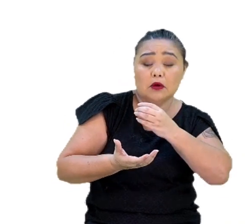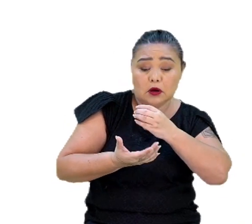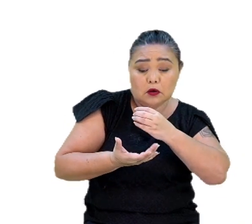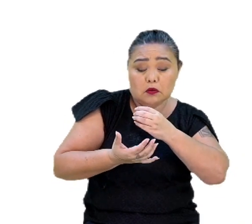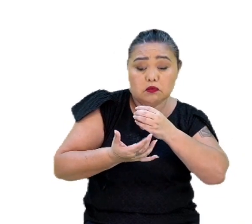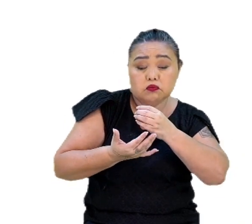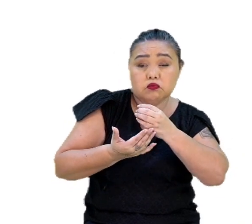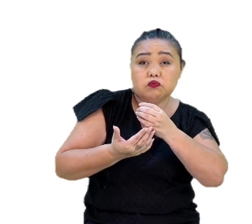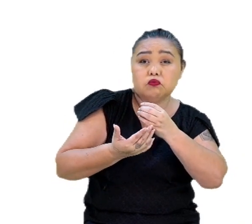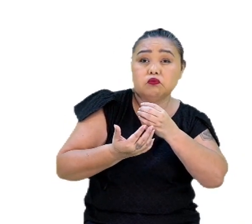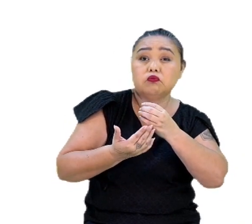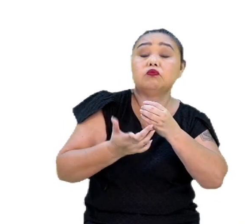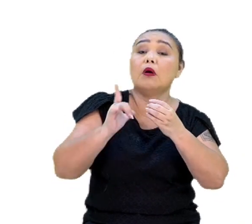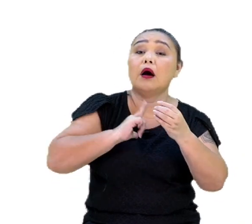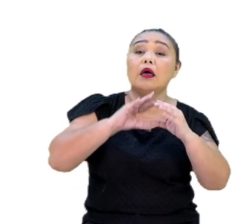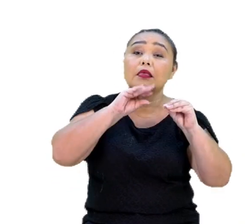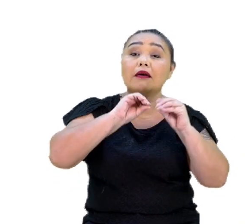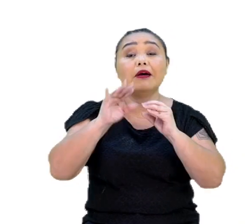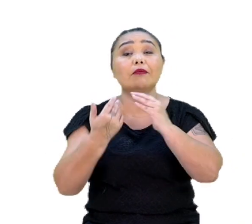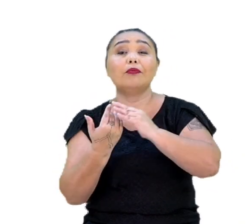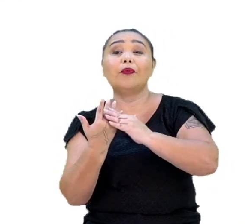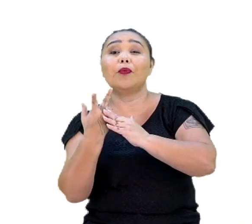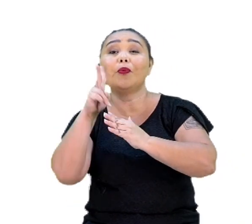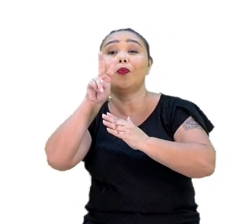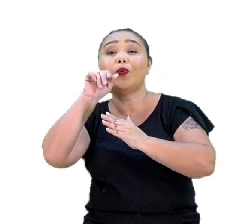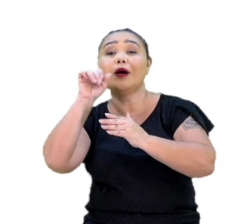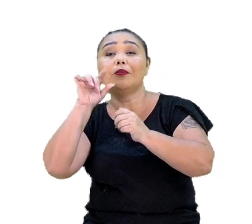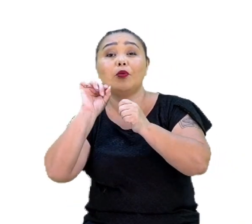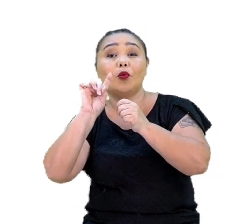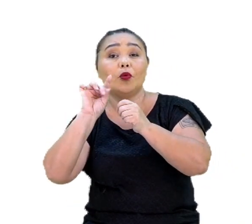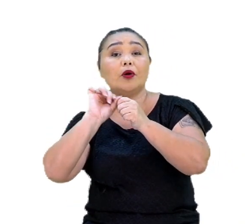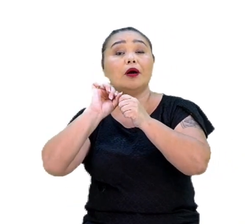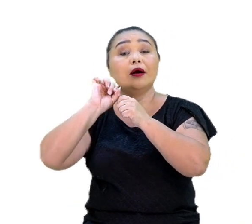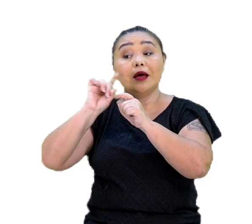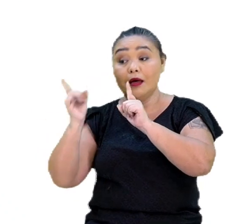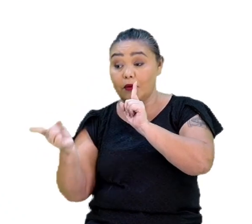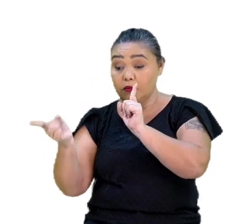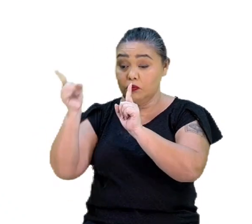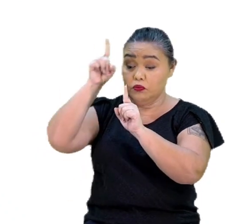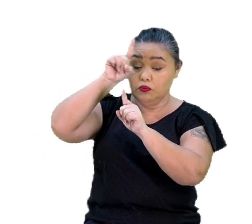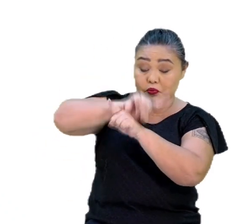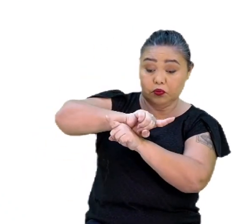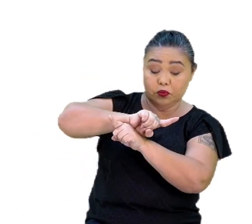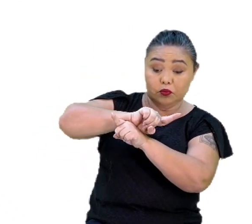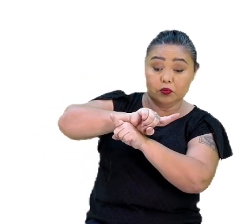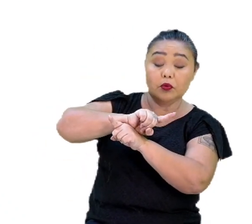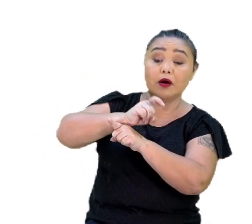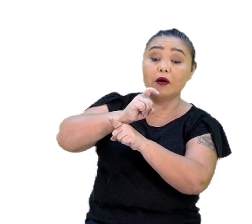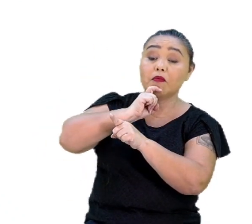começar a sair do estado líquido para o gasoso. Se nós estivermos resfriando, 100 graus Celsius ela vai começar a